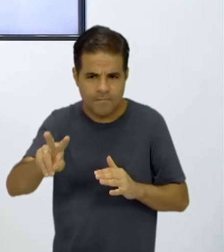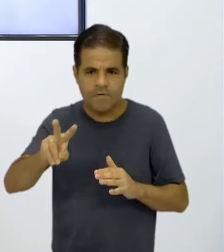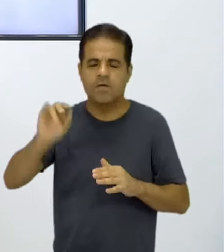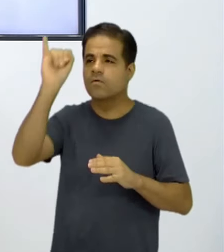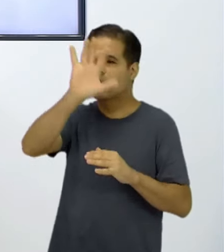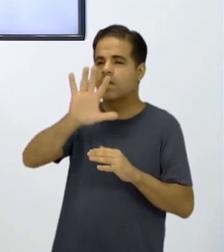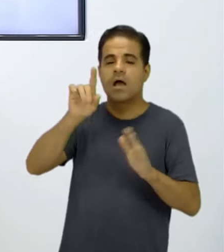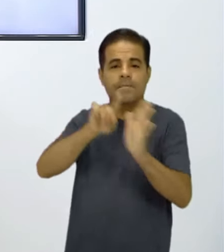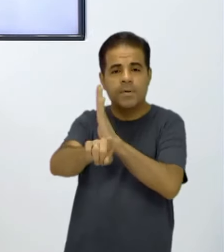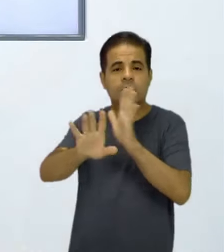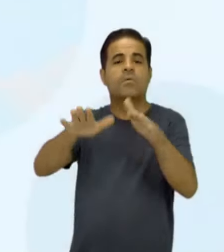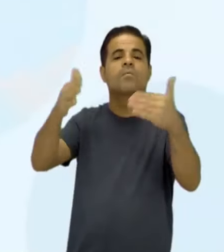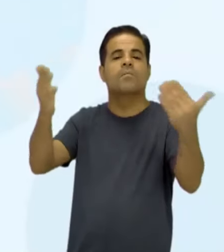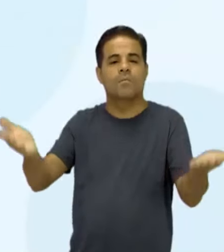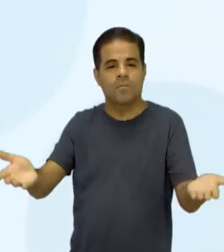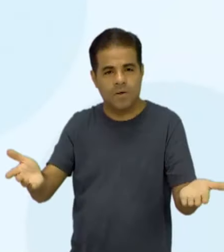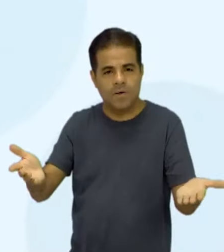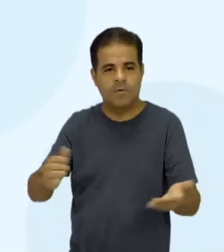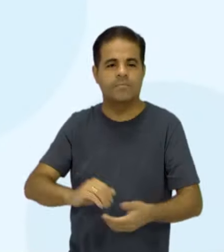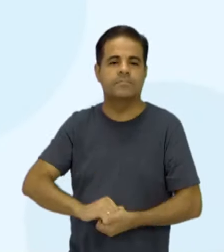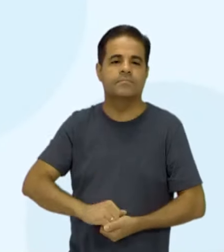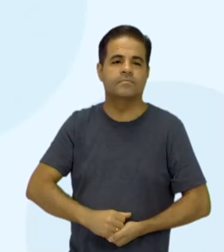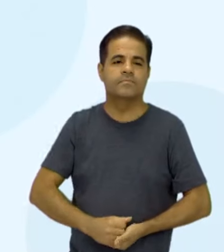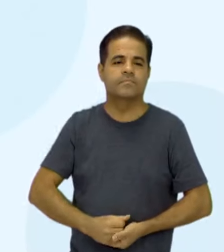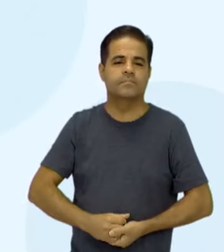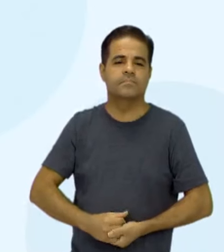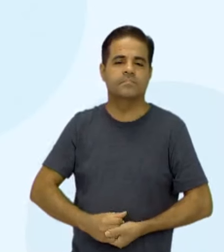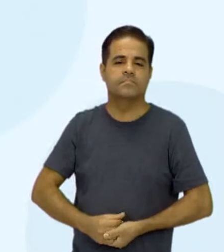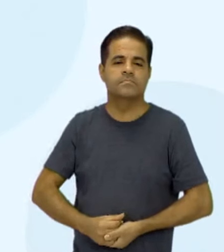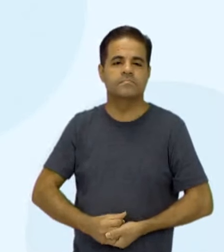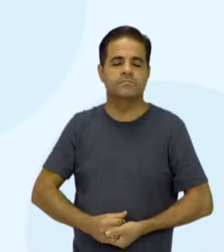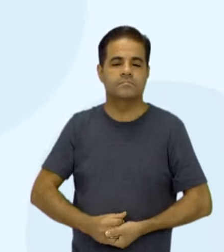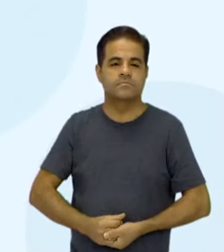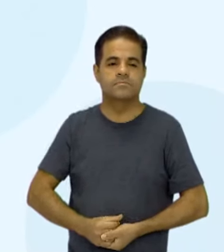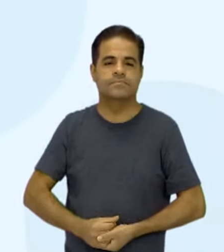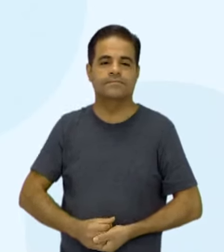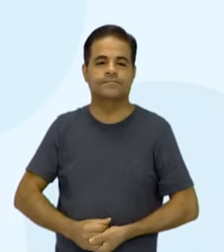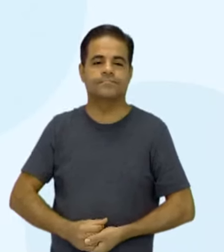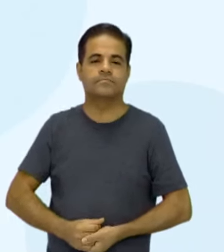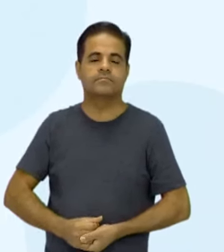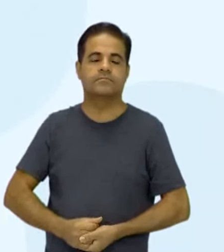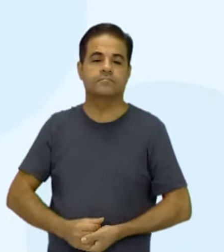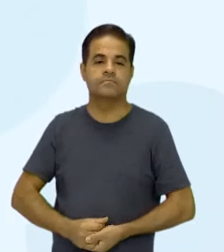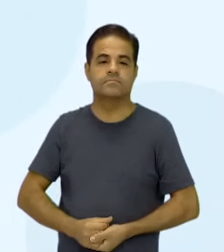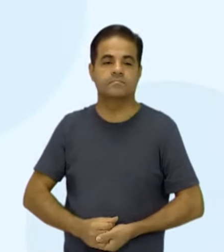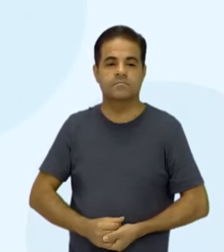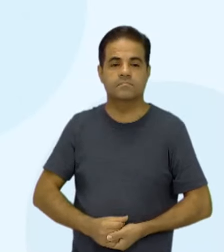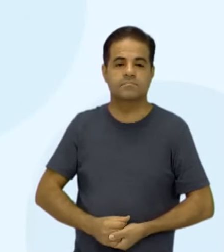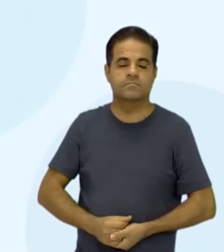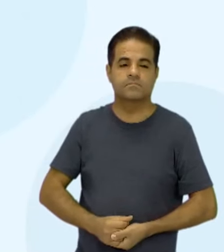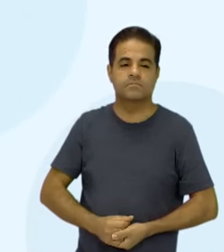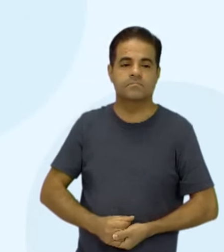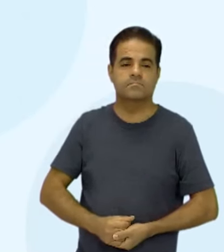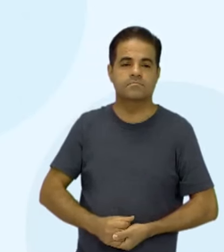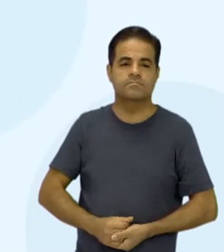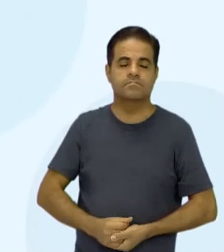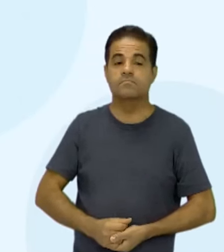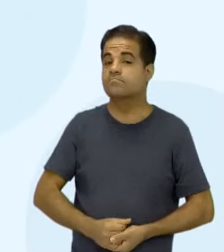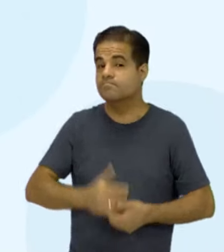tela para você e a pergunta é essa daí ela people Who watch the video Will learn something about